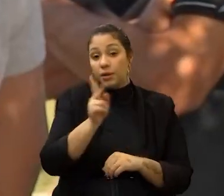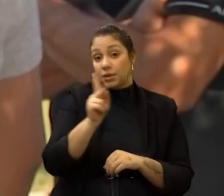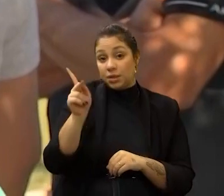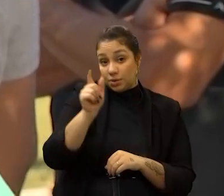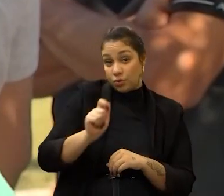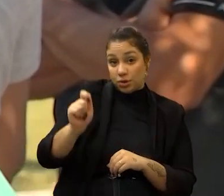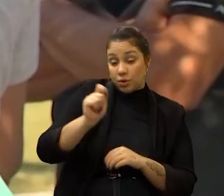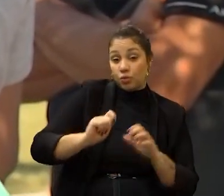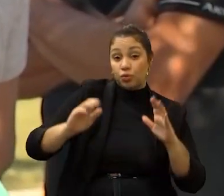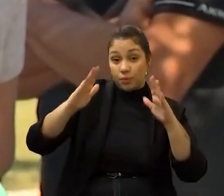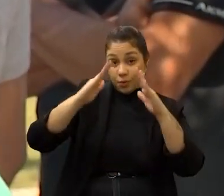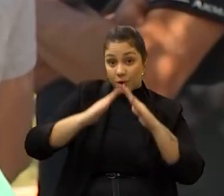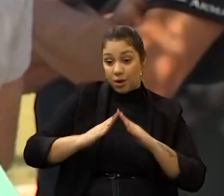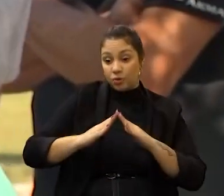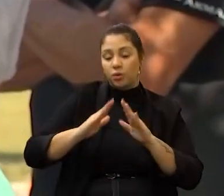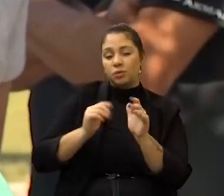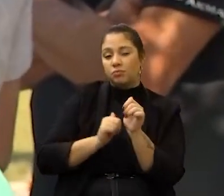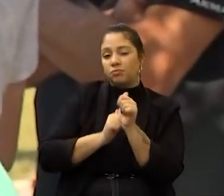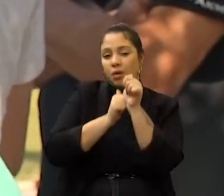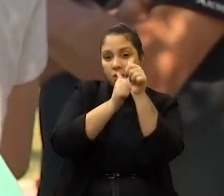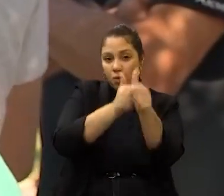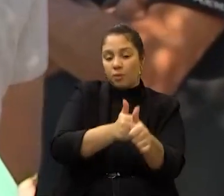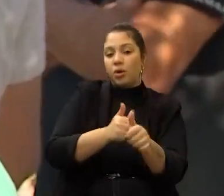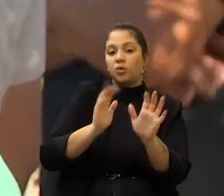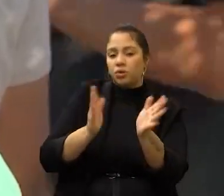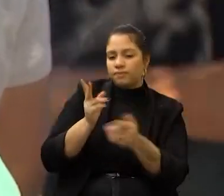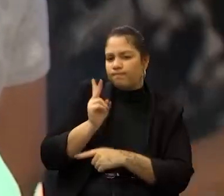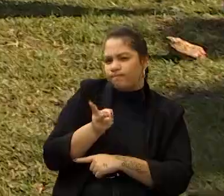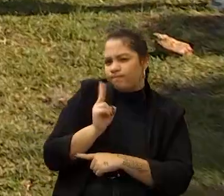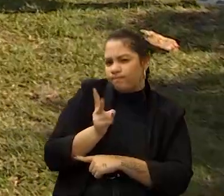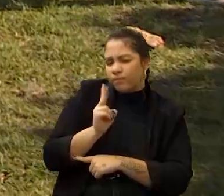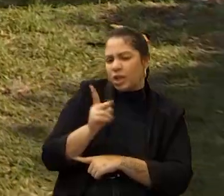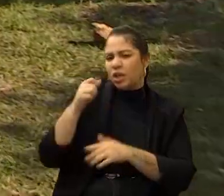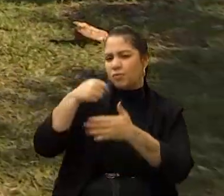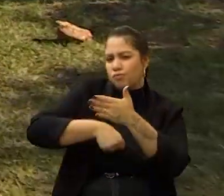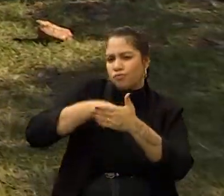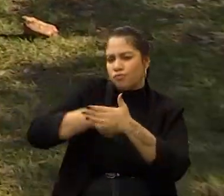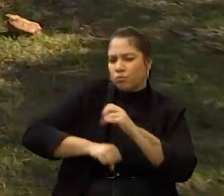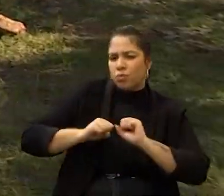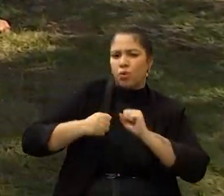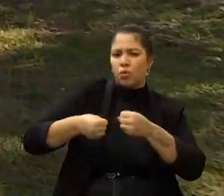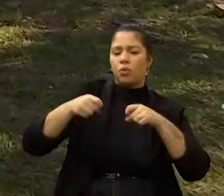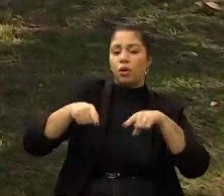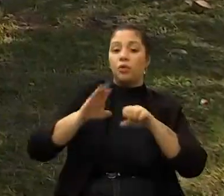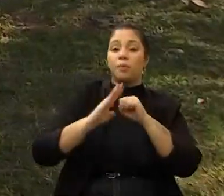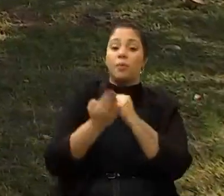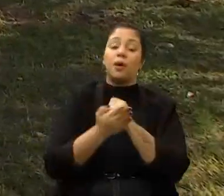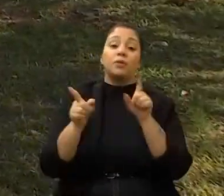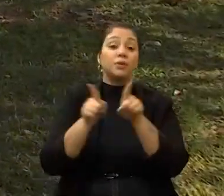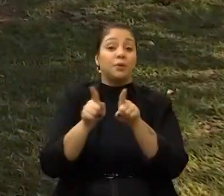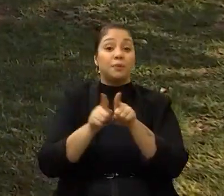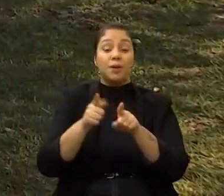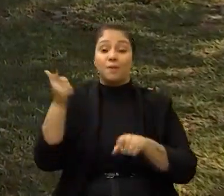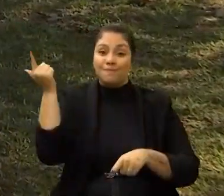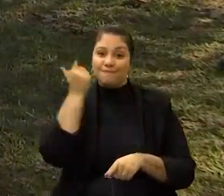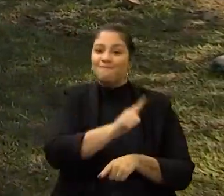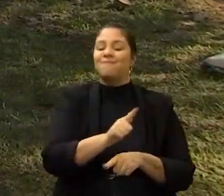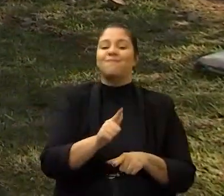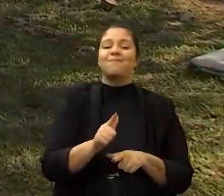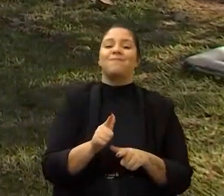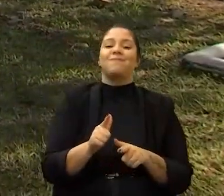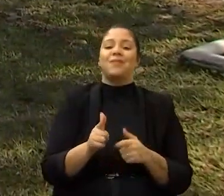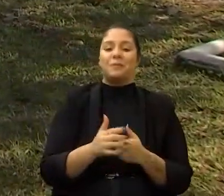Vicente de Paula presidente da associação dos moradores acompanhou desde sempre as lutas do bairro